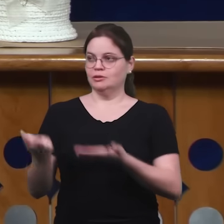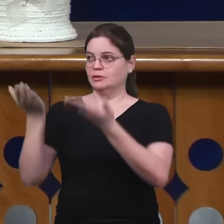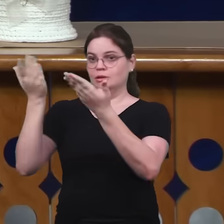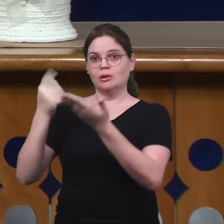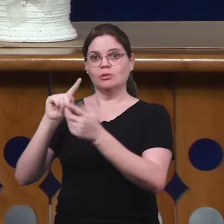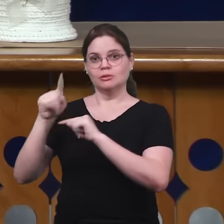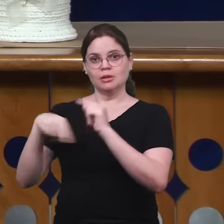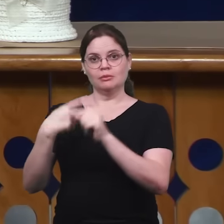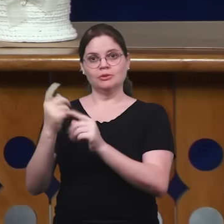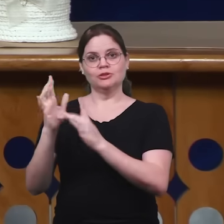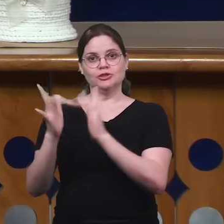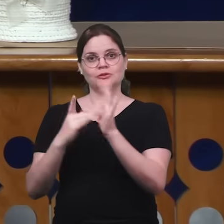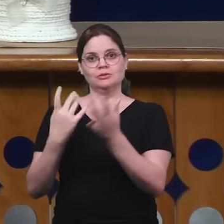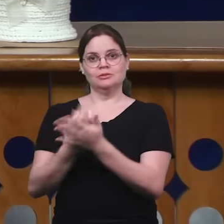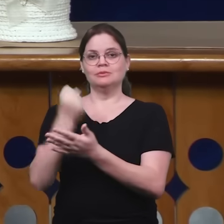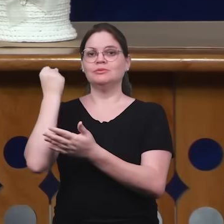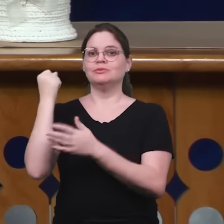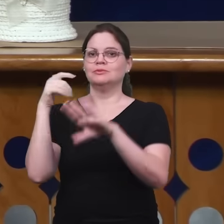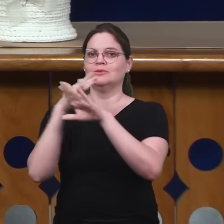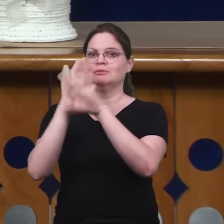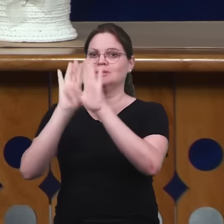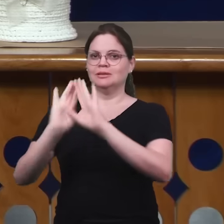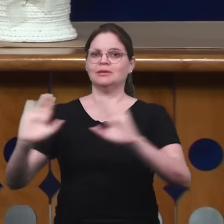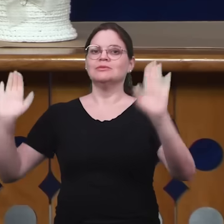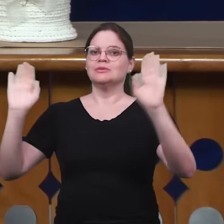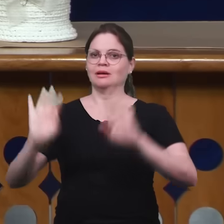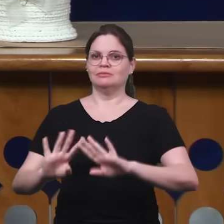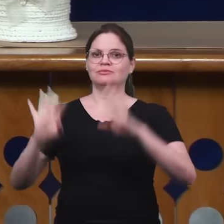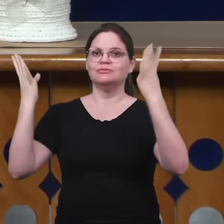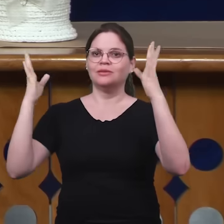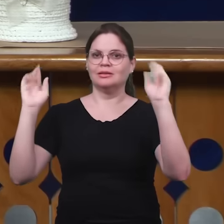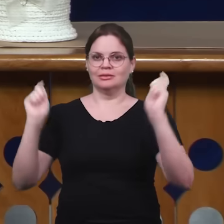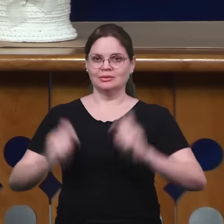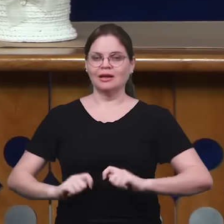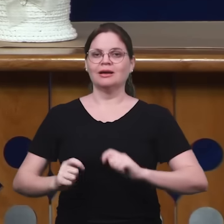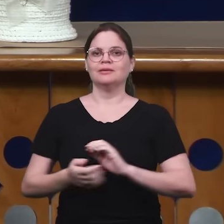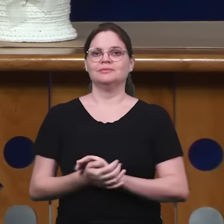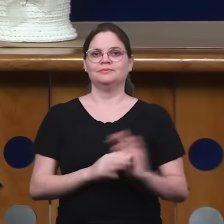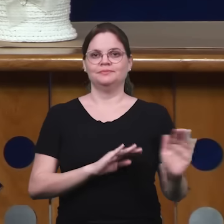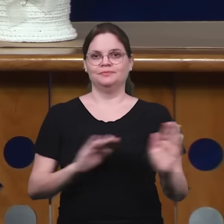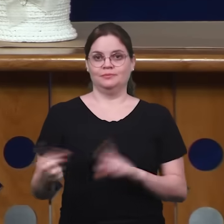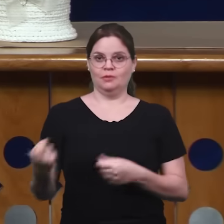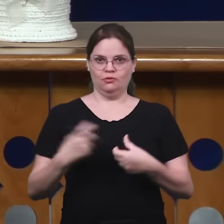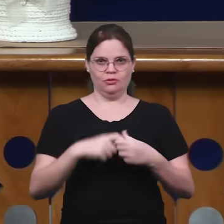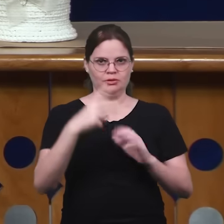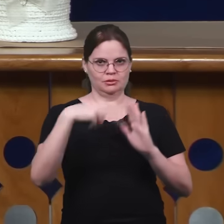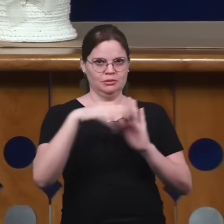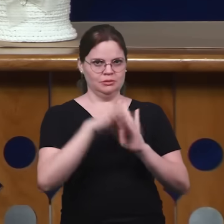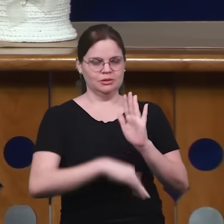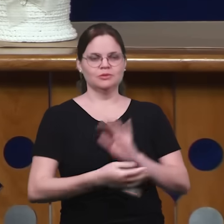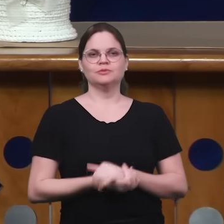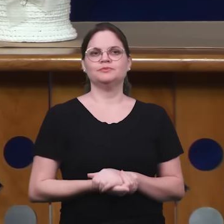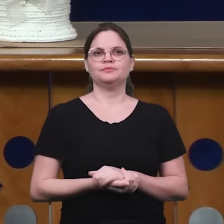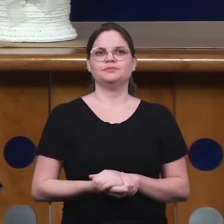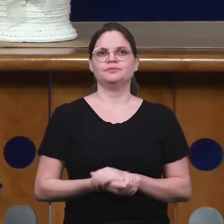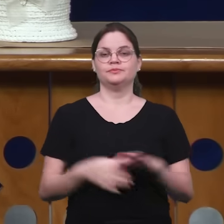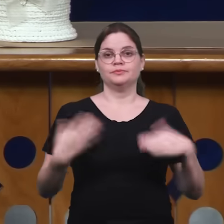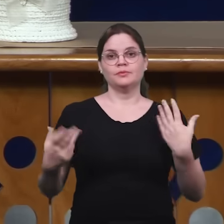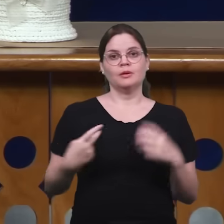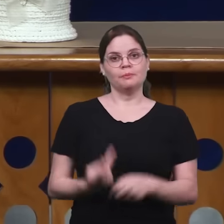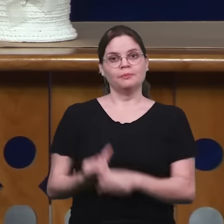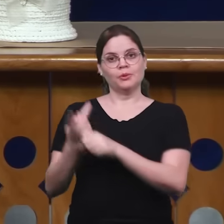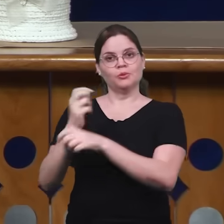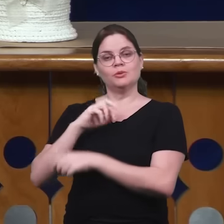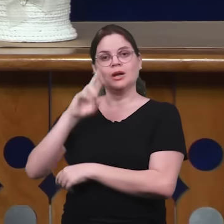vivemos. E aí nós vamos poder entrar nas mansões celestiais. Voltando ao texto, buscai o Senhor enquanto